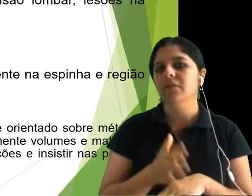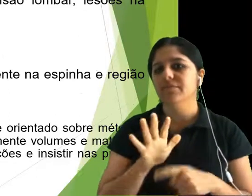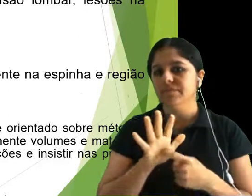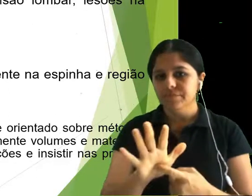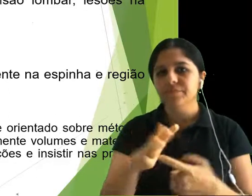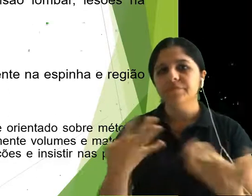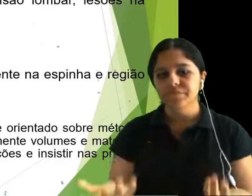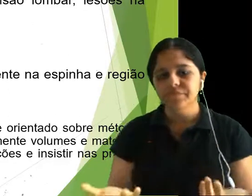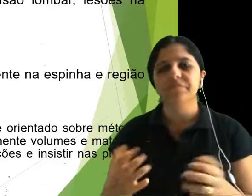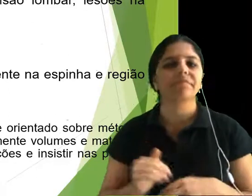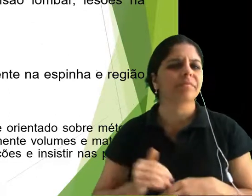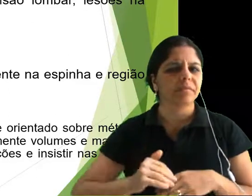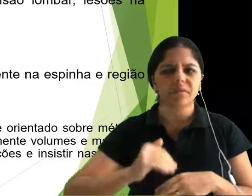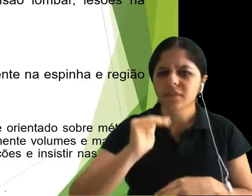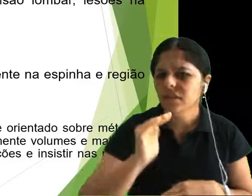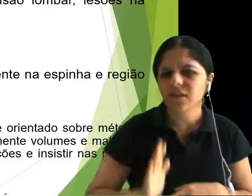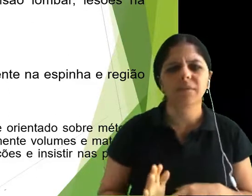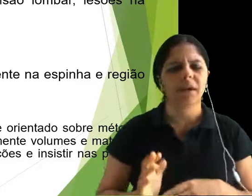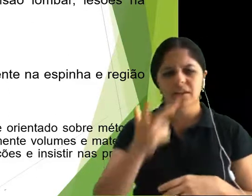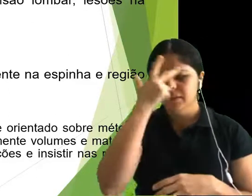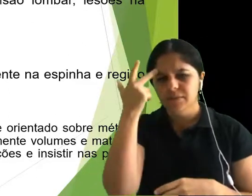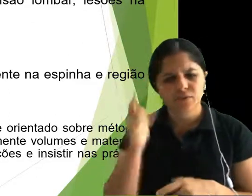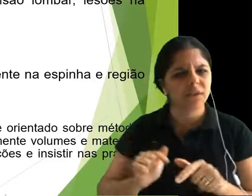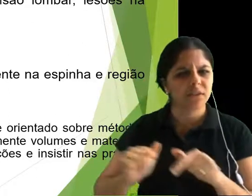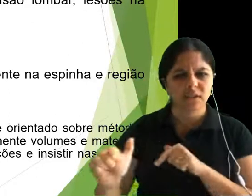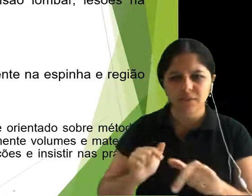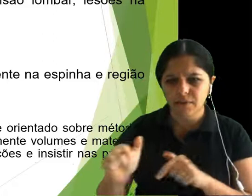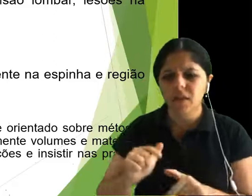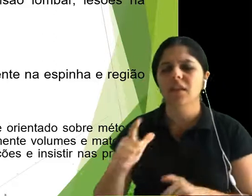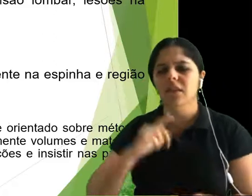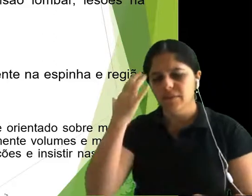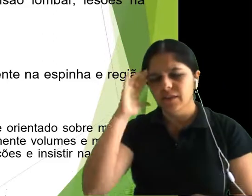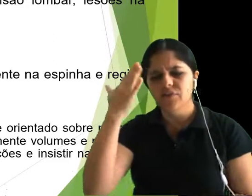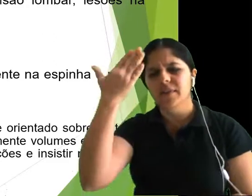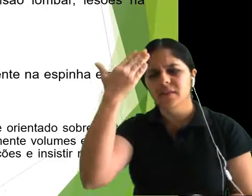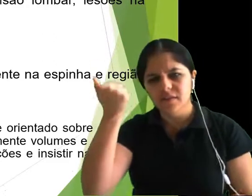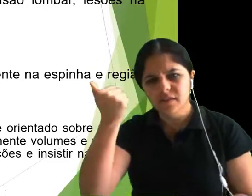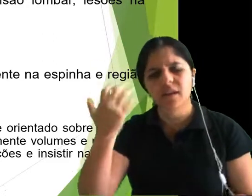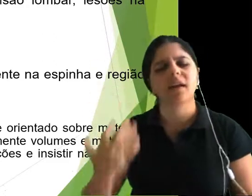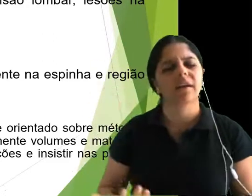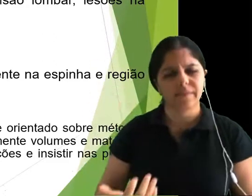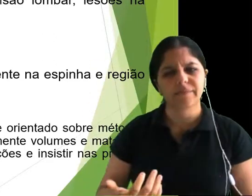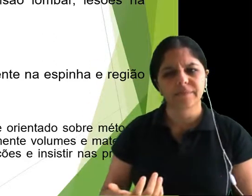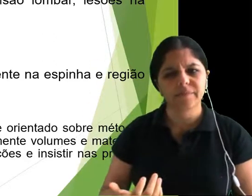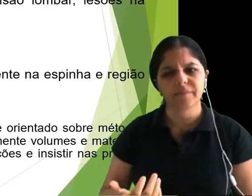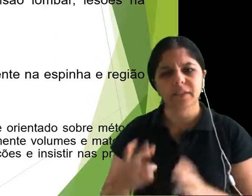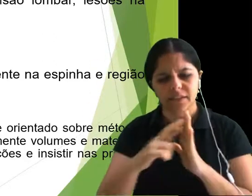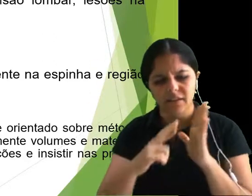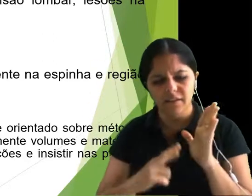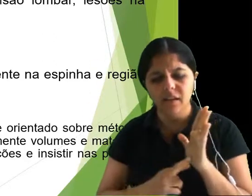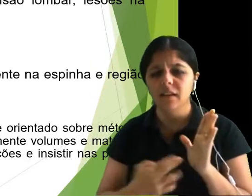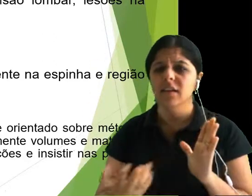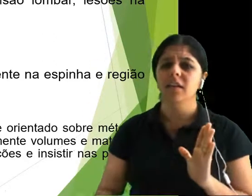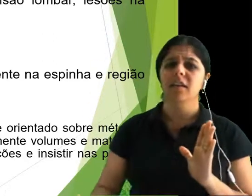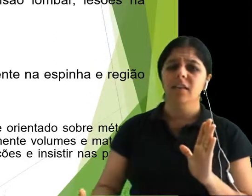seguras. Então, por mais, gente, que o trabalhador tenha noção, sabe das